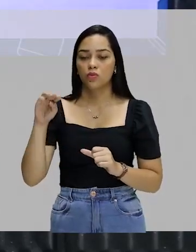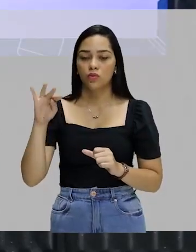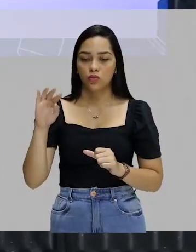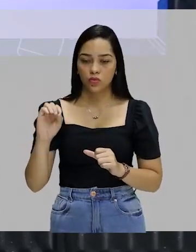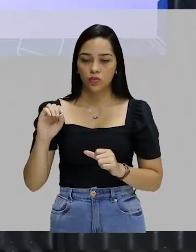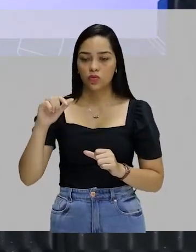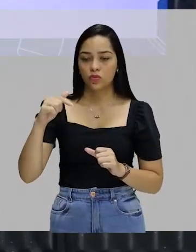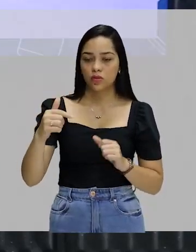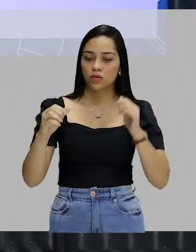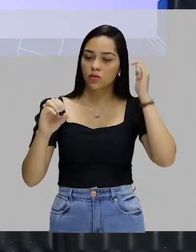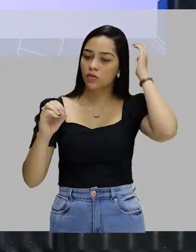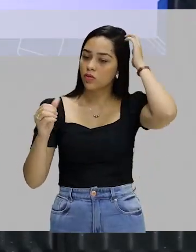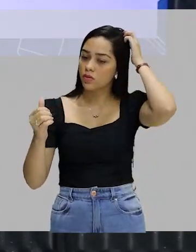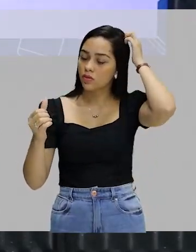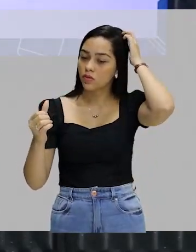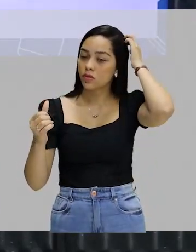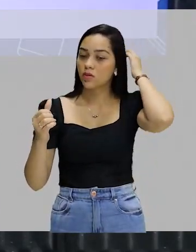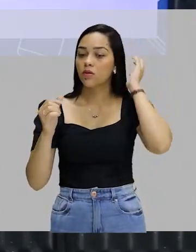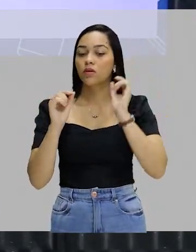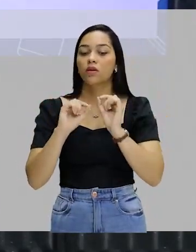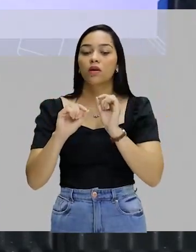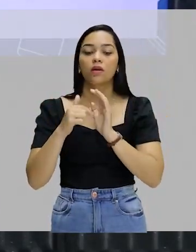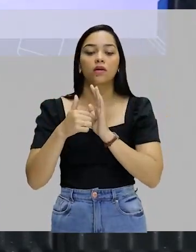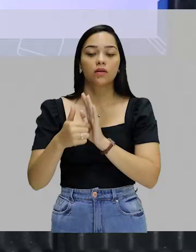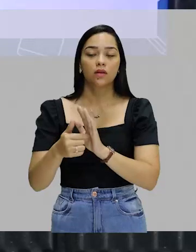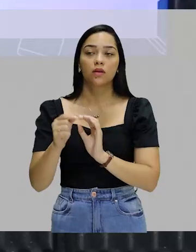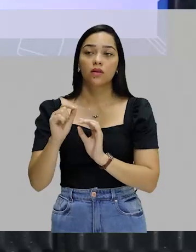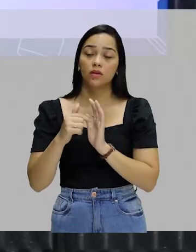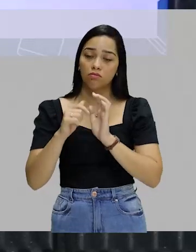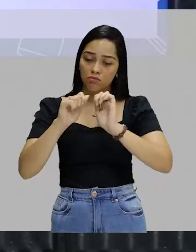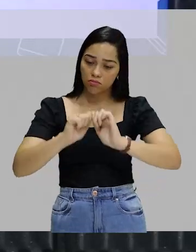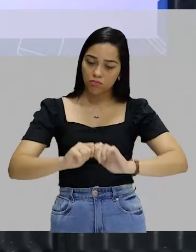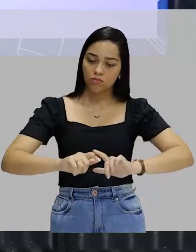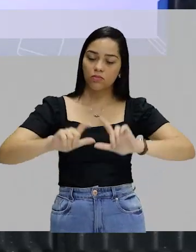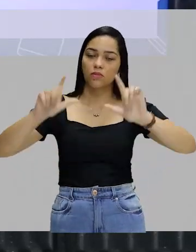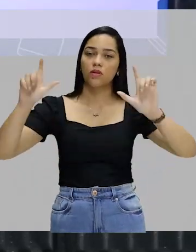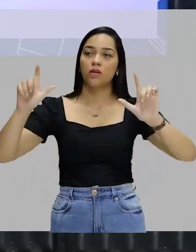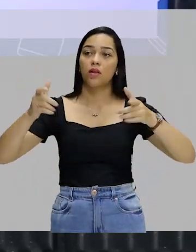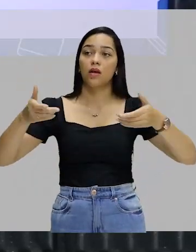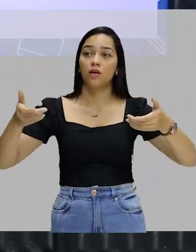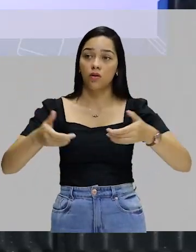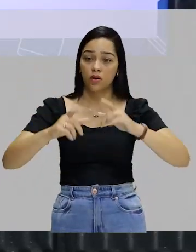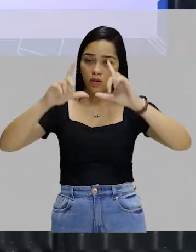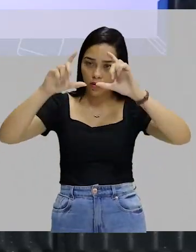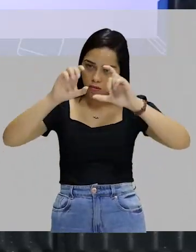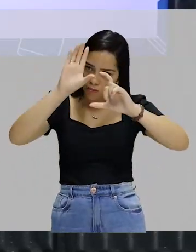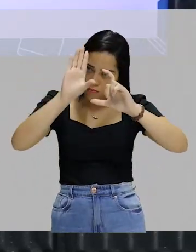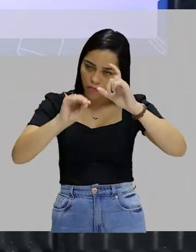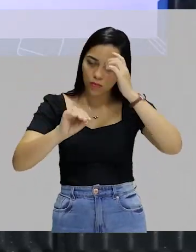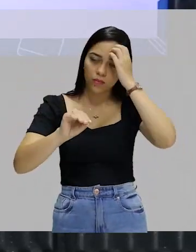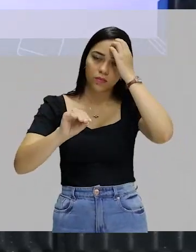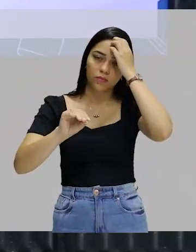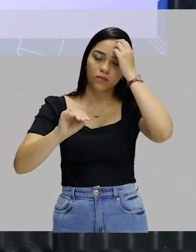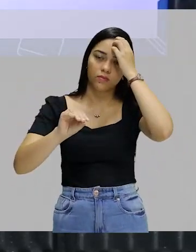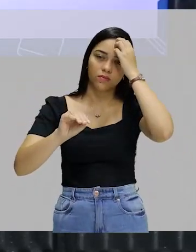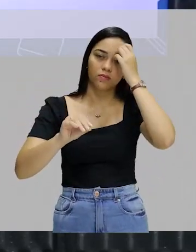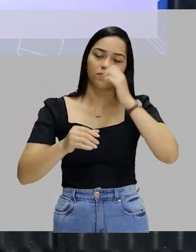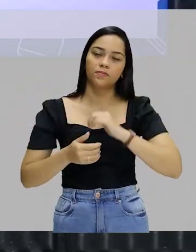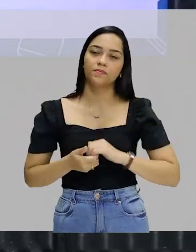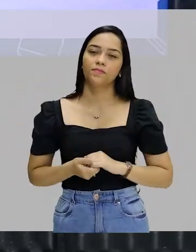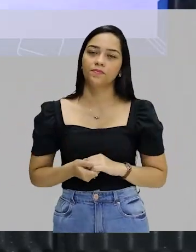Show? Essa sequência está representada aqui na tela. Turminha, ó, agora é a hora do print. Tudo bem? 1, 2,